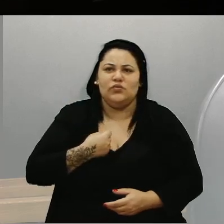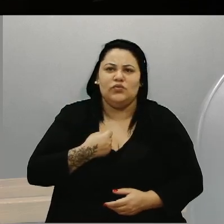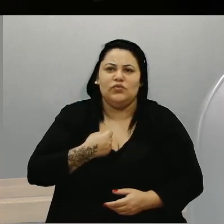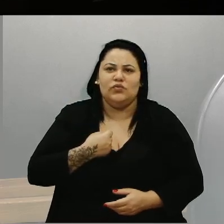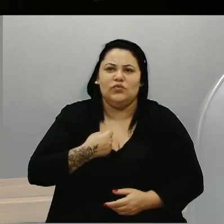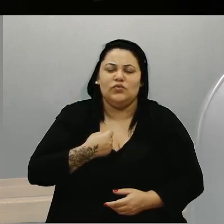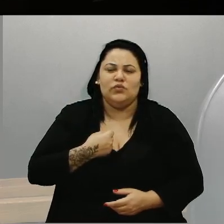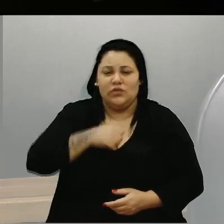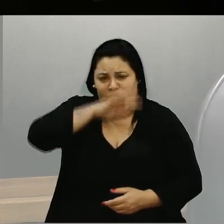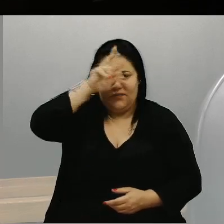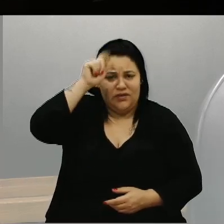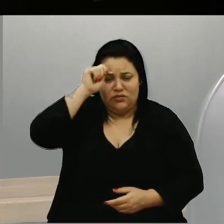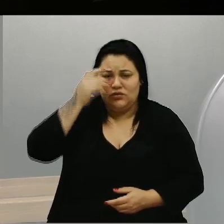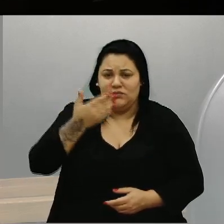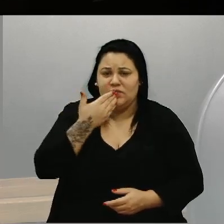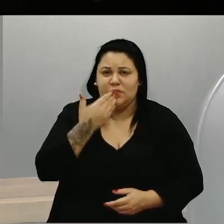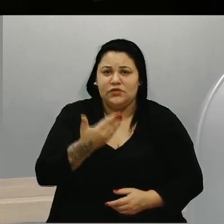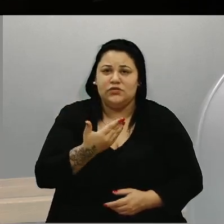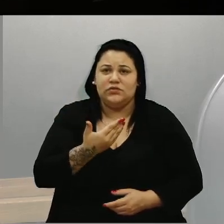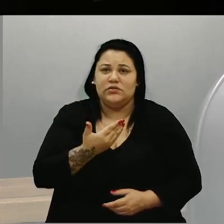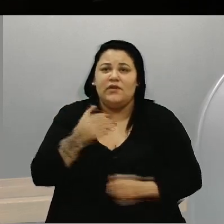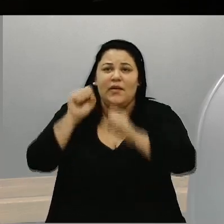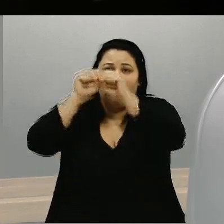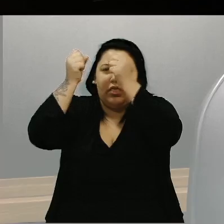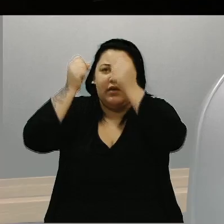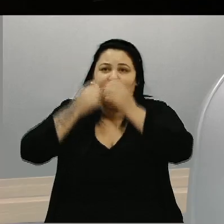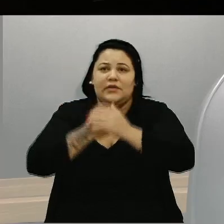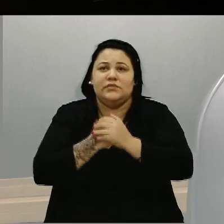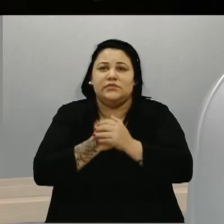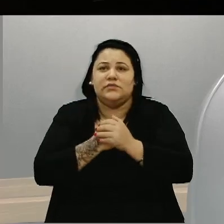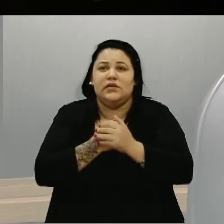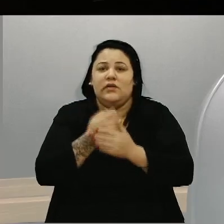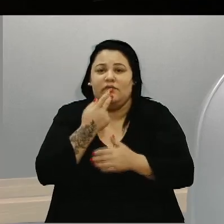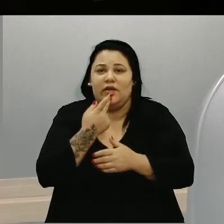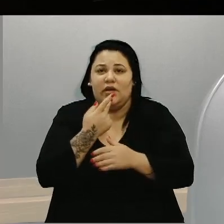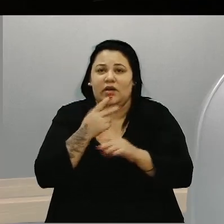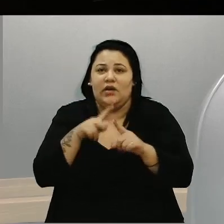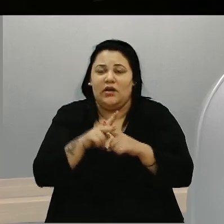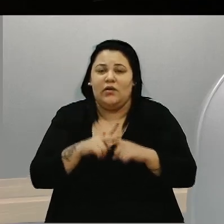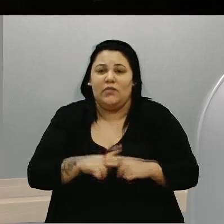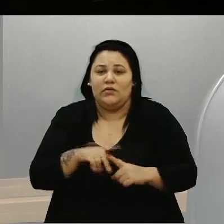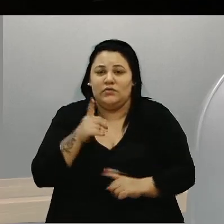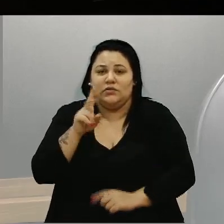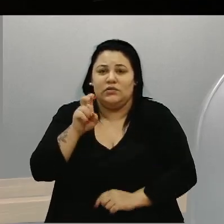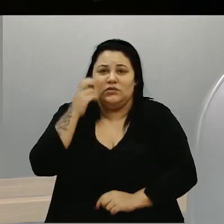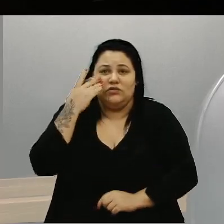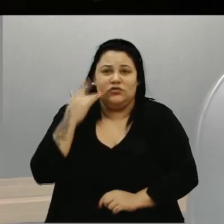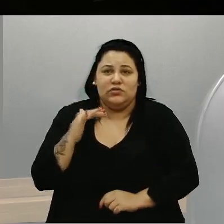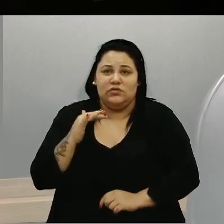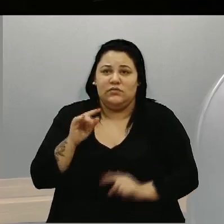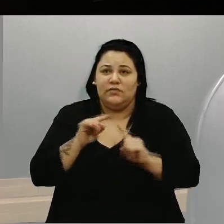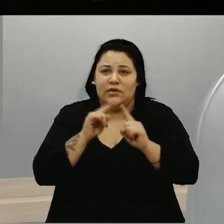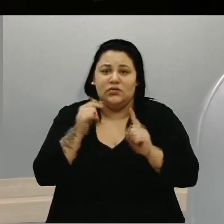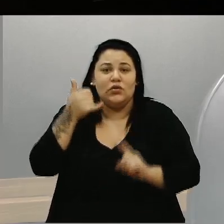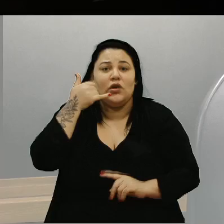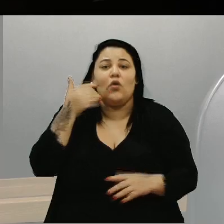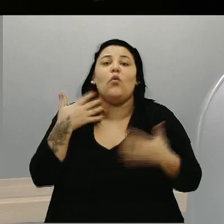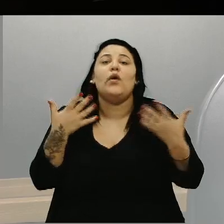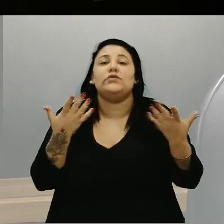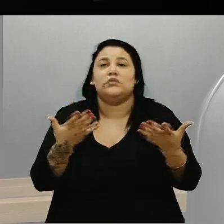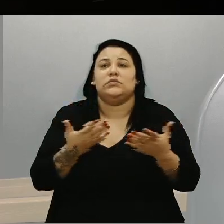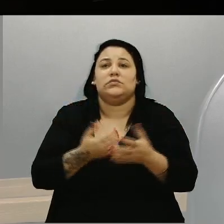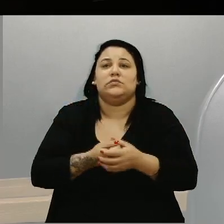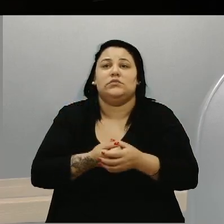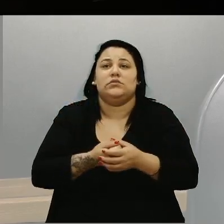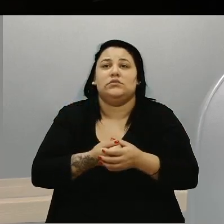da prefeitura mesmo para pedir que estava queimada. Eu falei, tá, e arrumaram? Sim, faz uns 15 dias. Eu disse, sim, mas tu ligou quando? Ah, faz